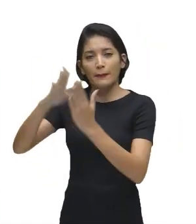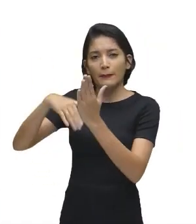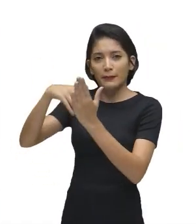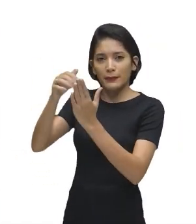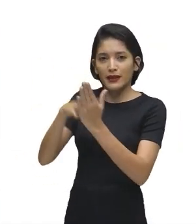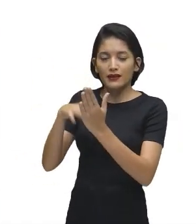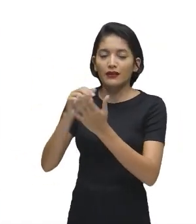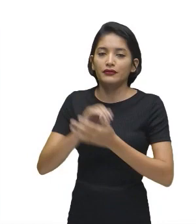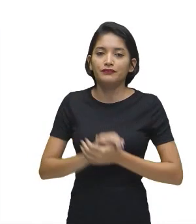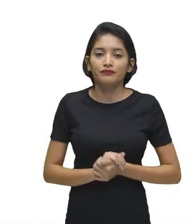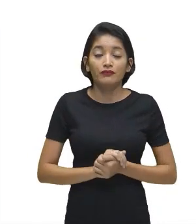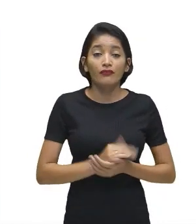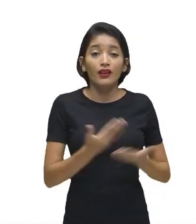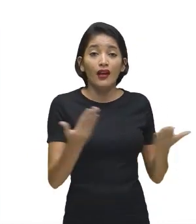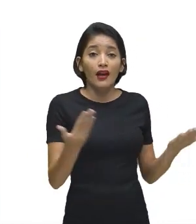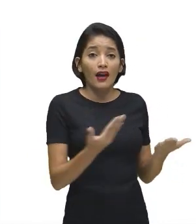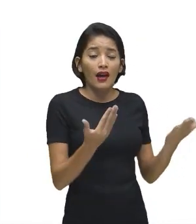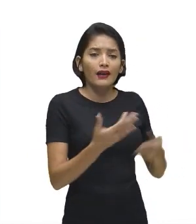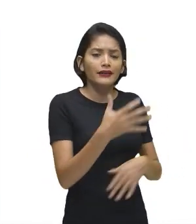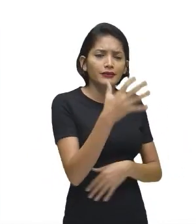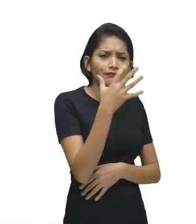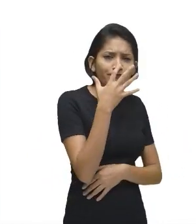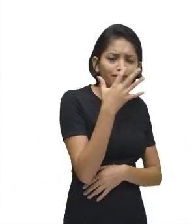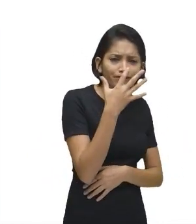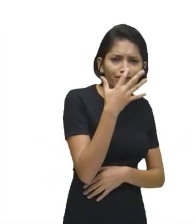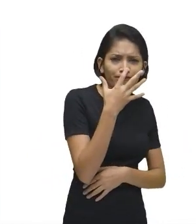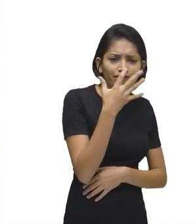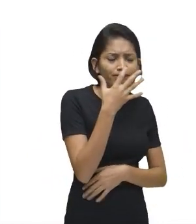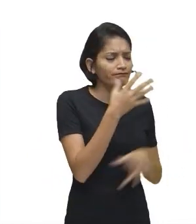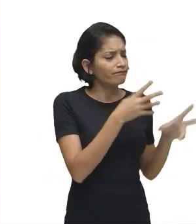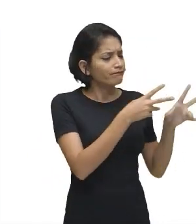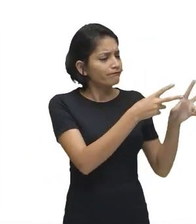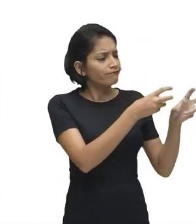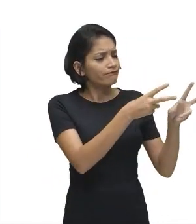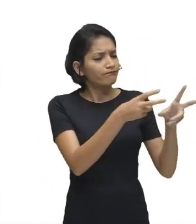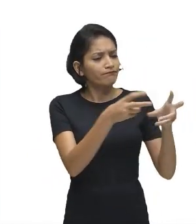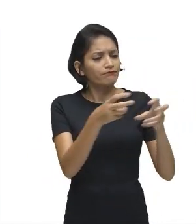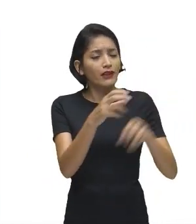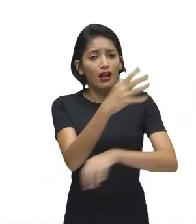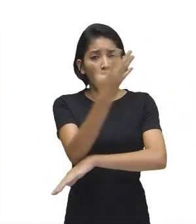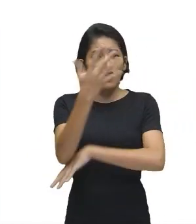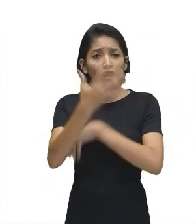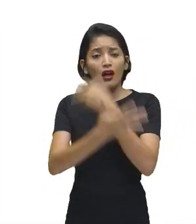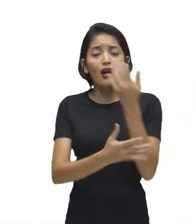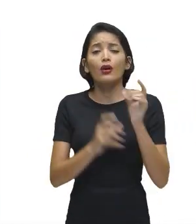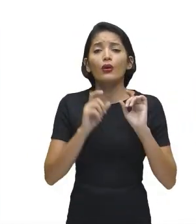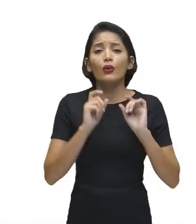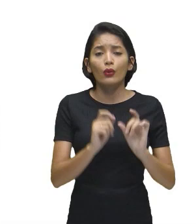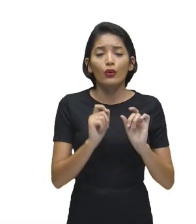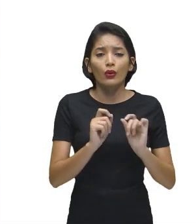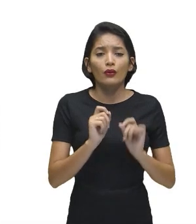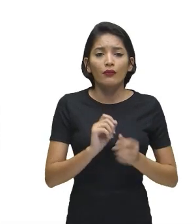obras. Já os expressionistas, eles não observavam a natureza, eles faziam,